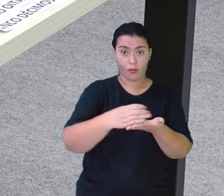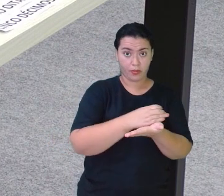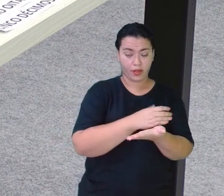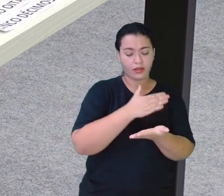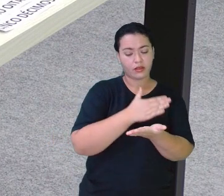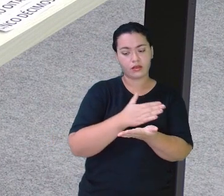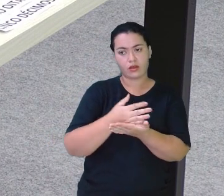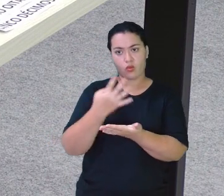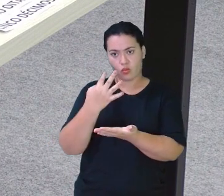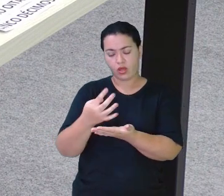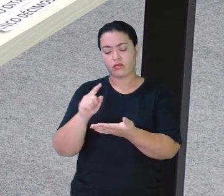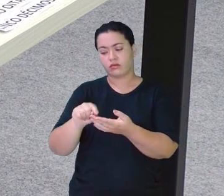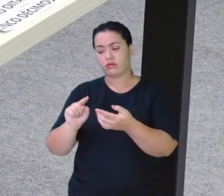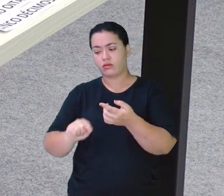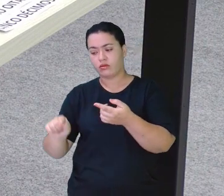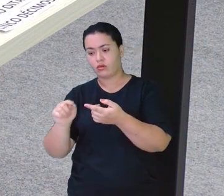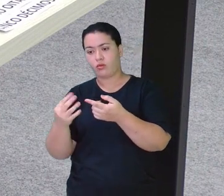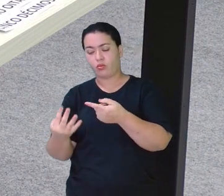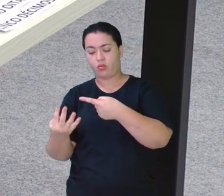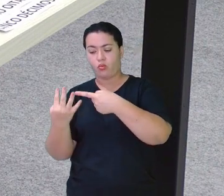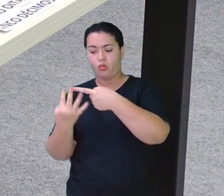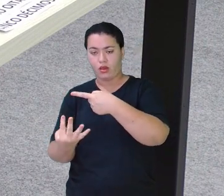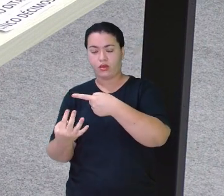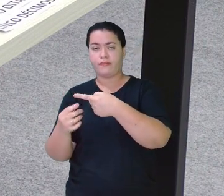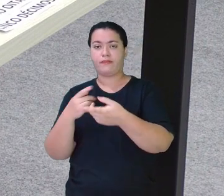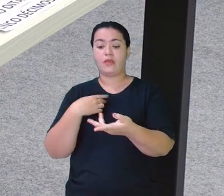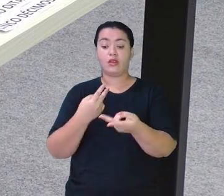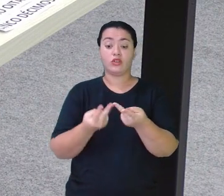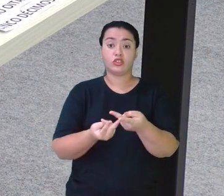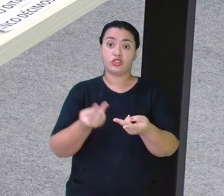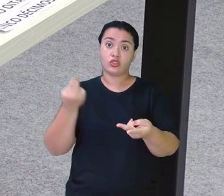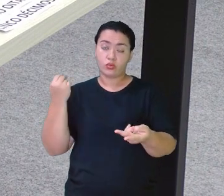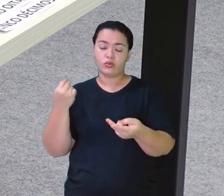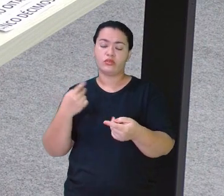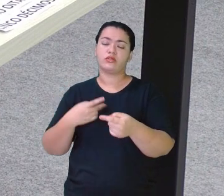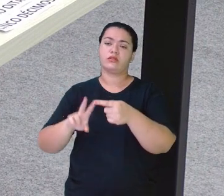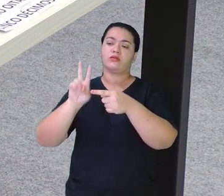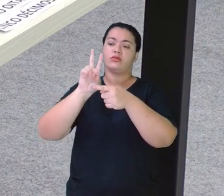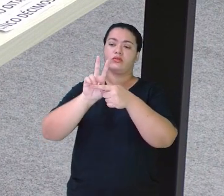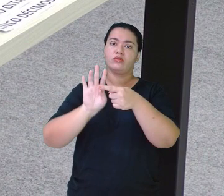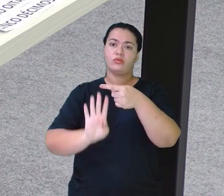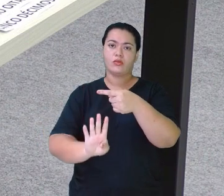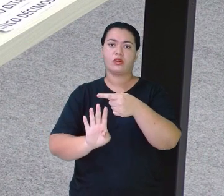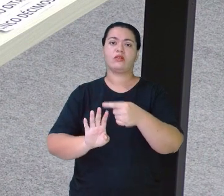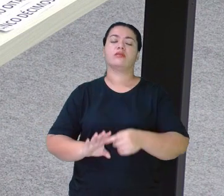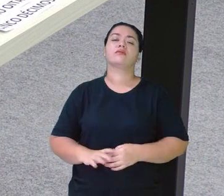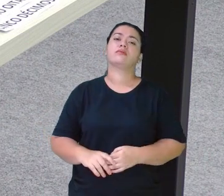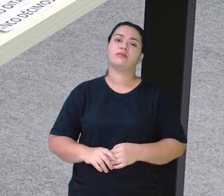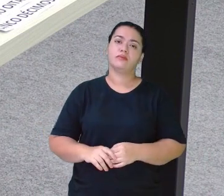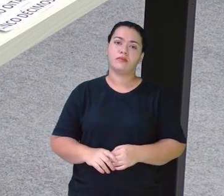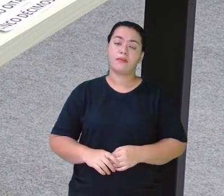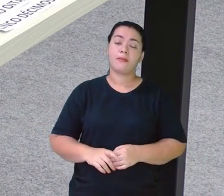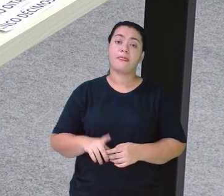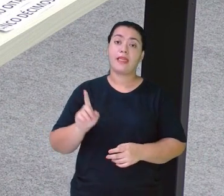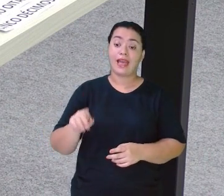tinham um bolo. Então, a fração, o que significa? É a parte de um todo. O bolo estava inteiro, eu